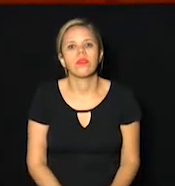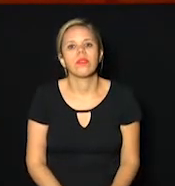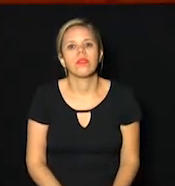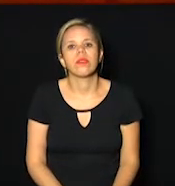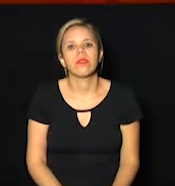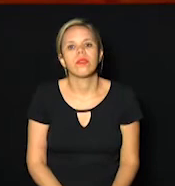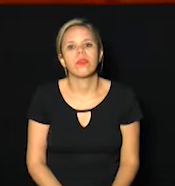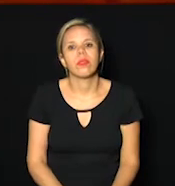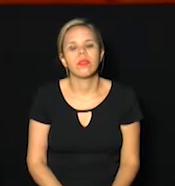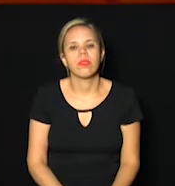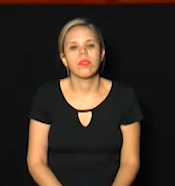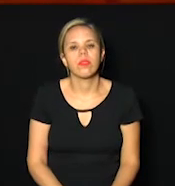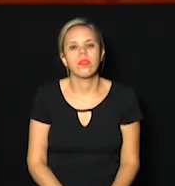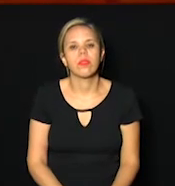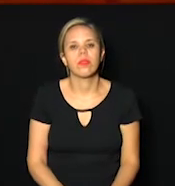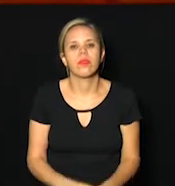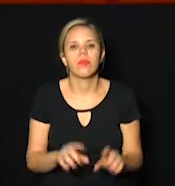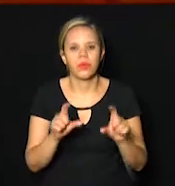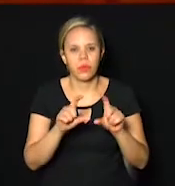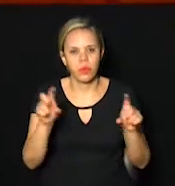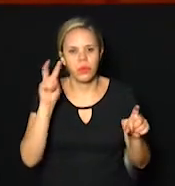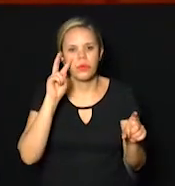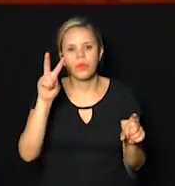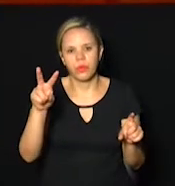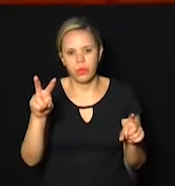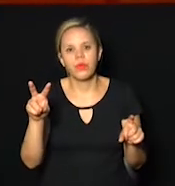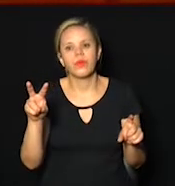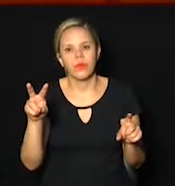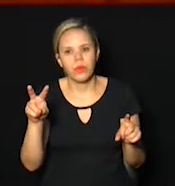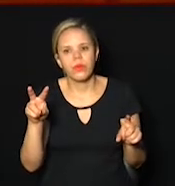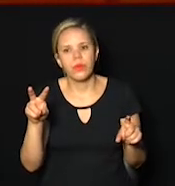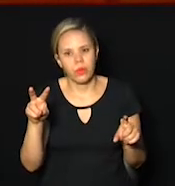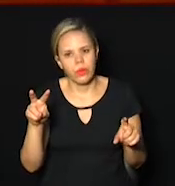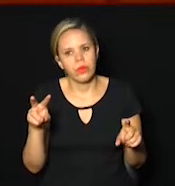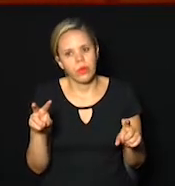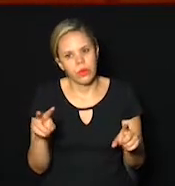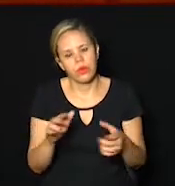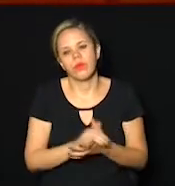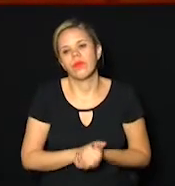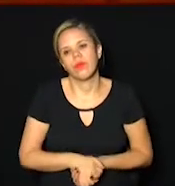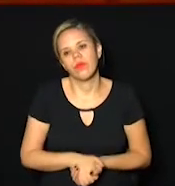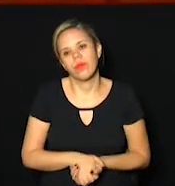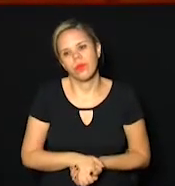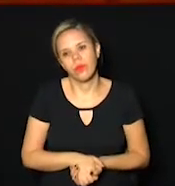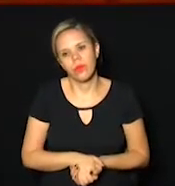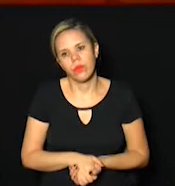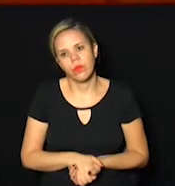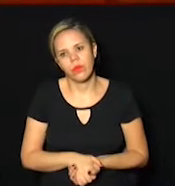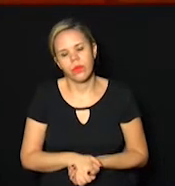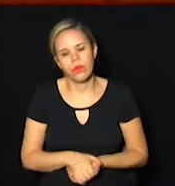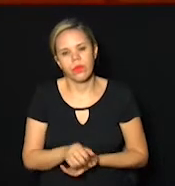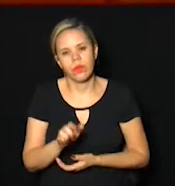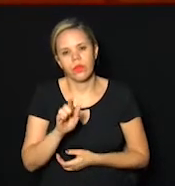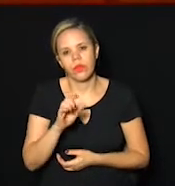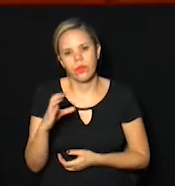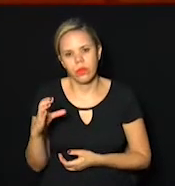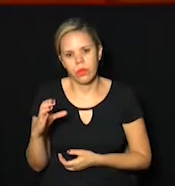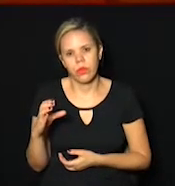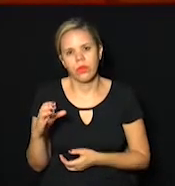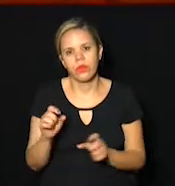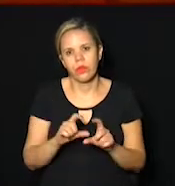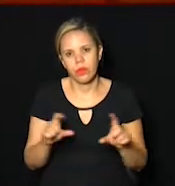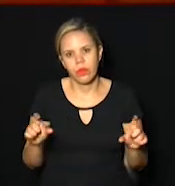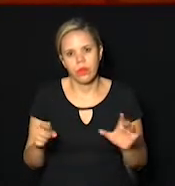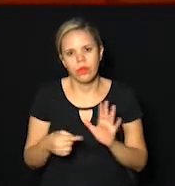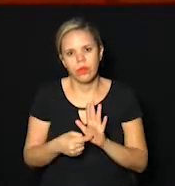Eu acho que aí também vocês estão vendo ou já viram um GC também, um gerador de caracteres